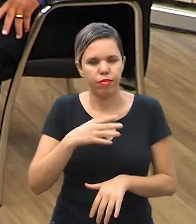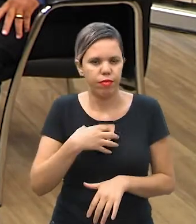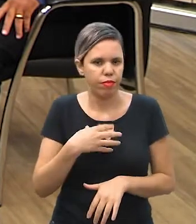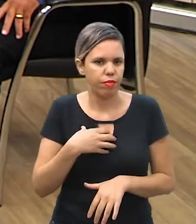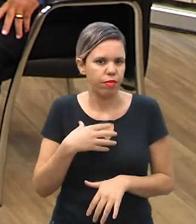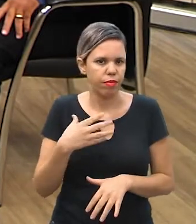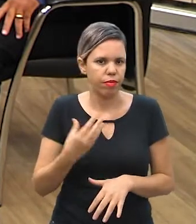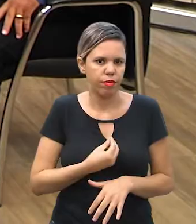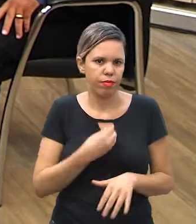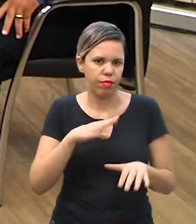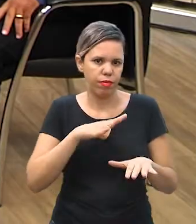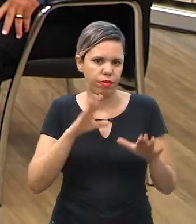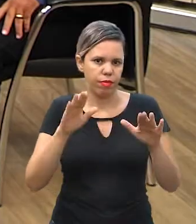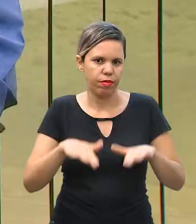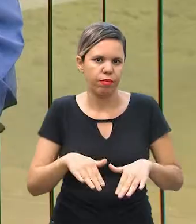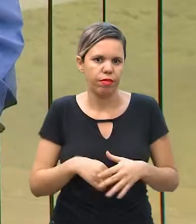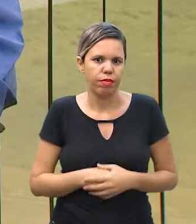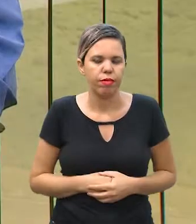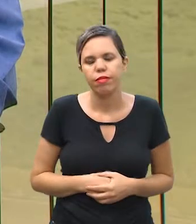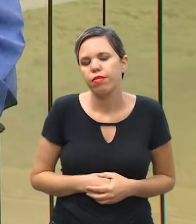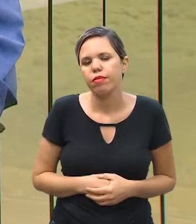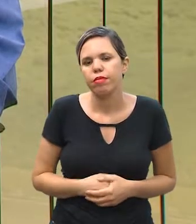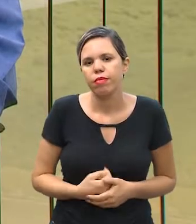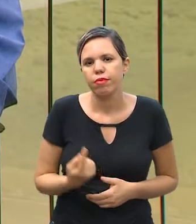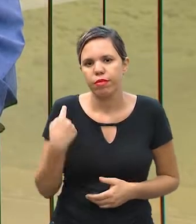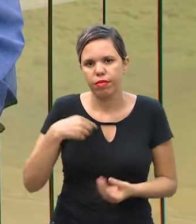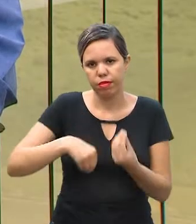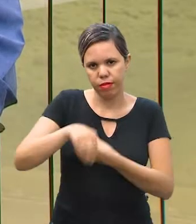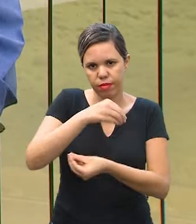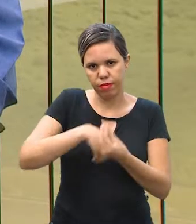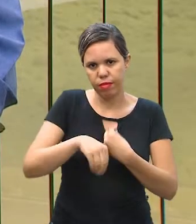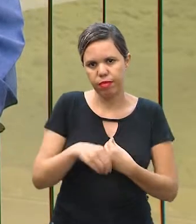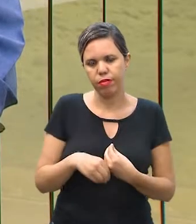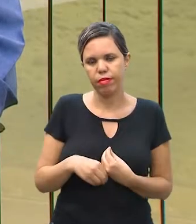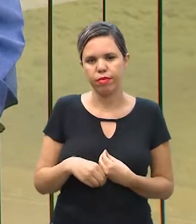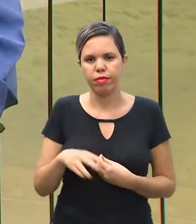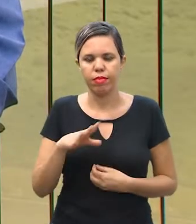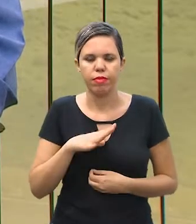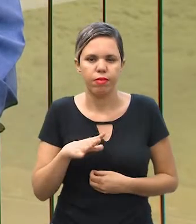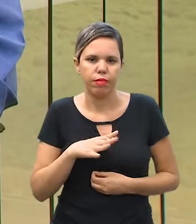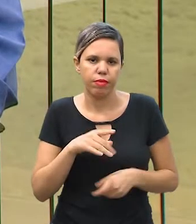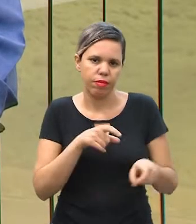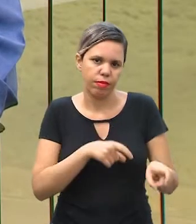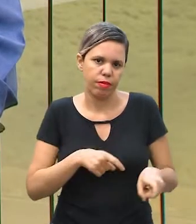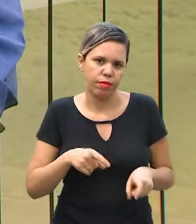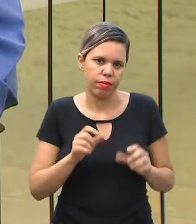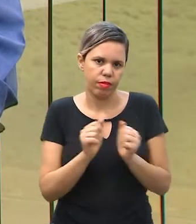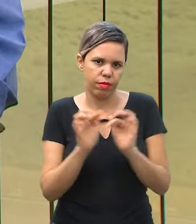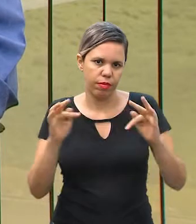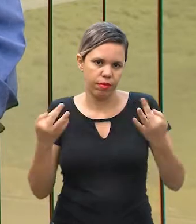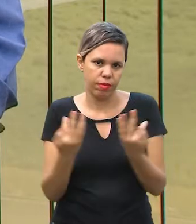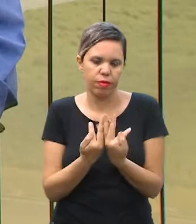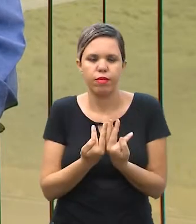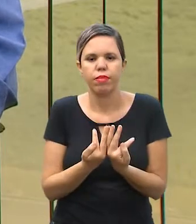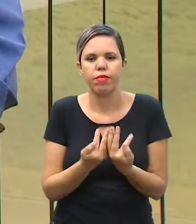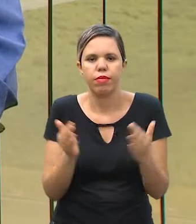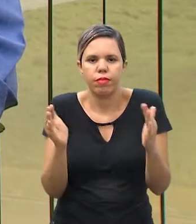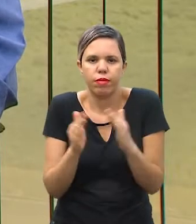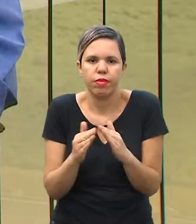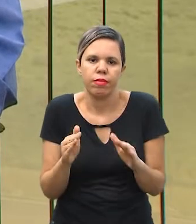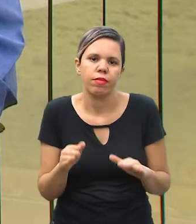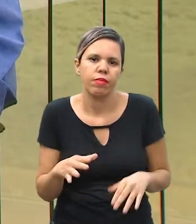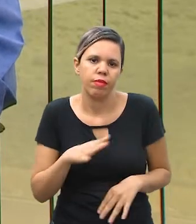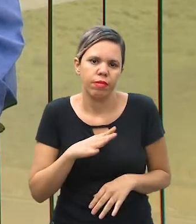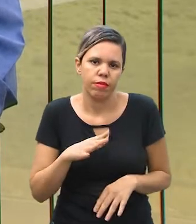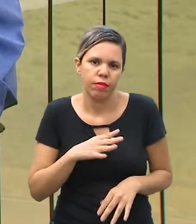seu mundo era na cidade? Na verdade era um misto na cidade e na roça com os meus pais, porque eu morava na